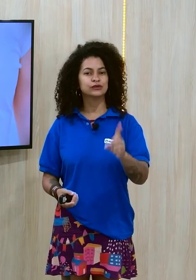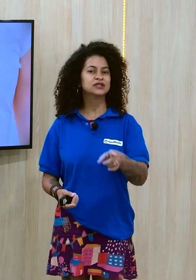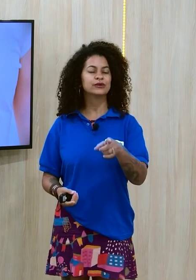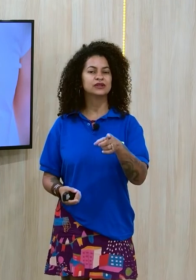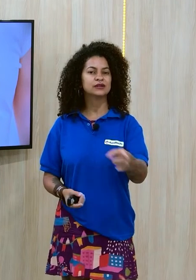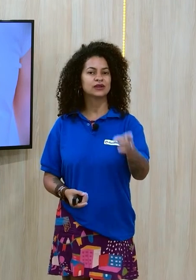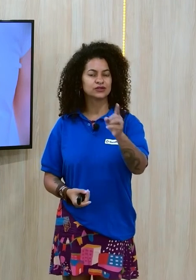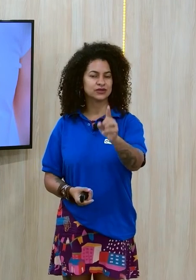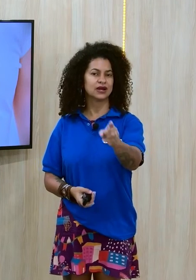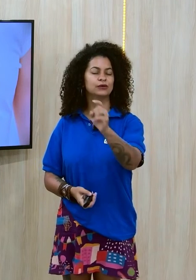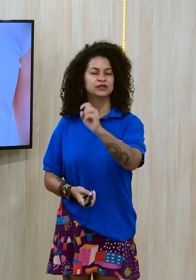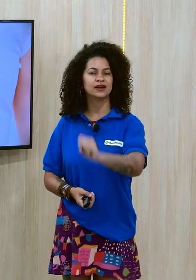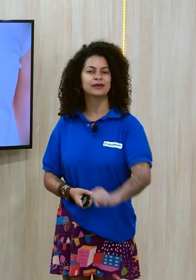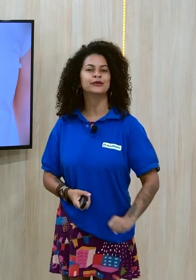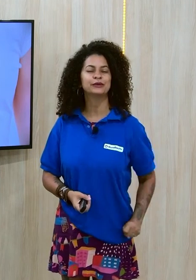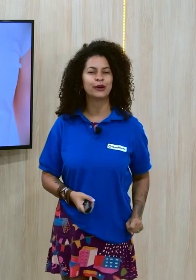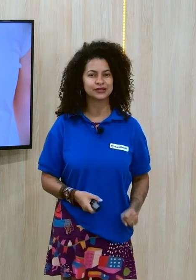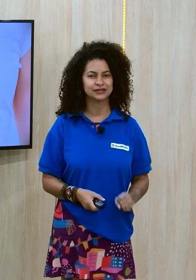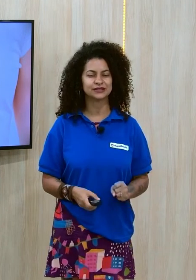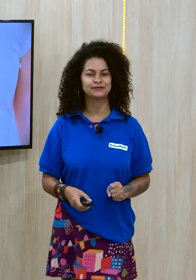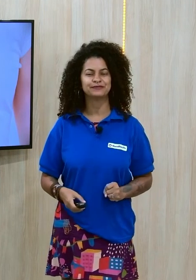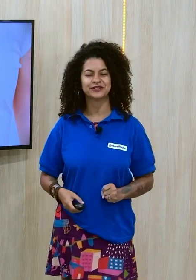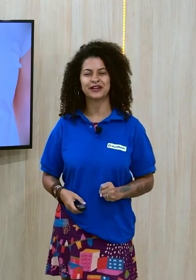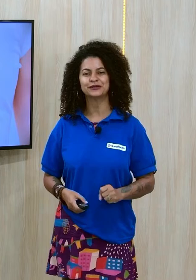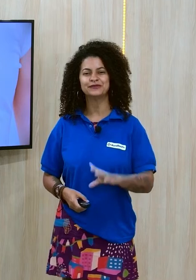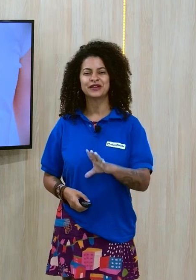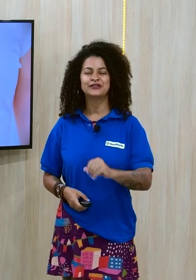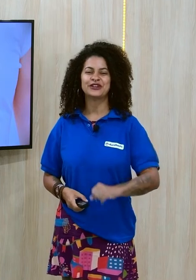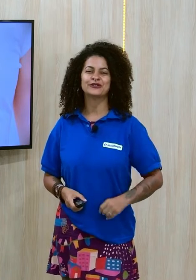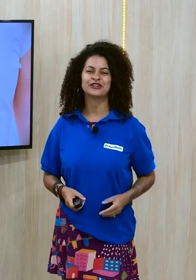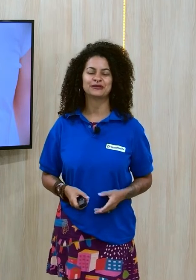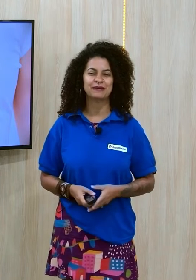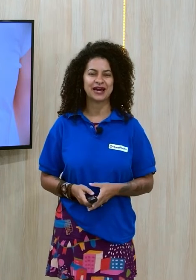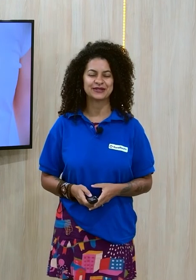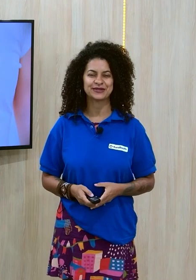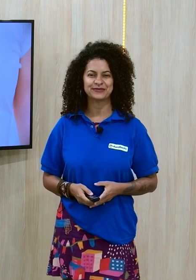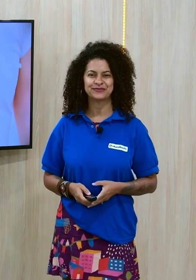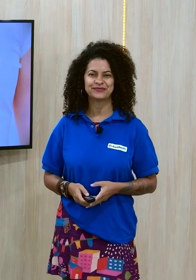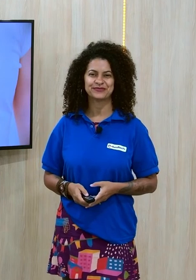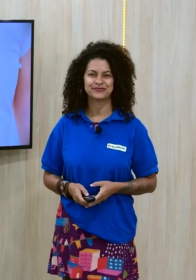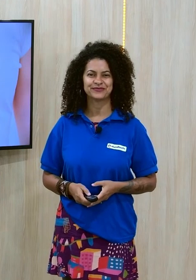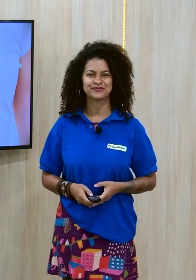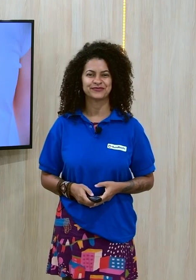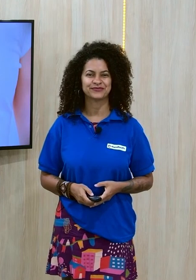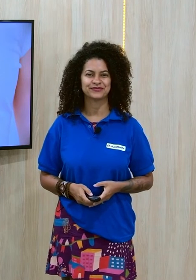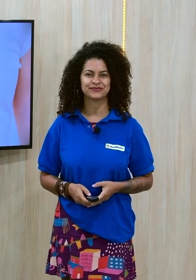Continue se cuidando, que a sua saúde ela é muito importante, certo? Tchau, gente. Um abraço.